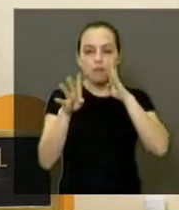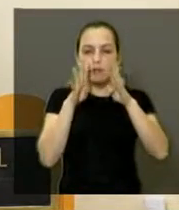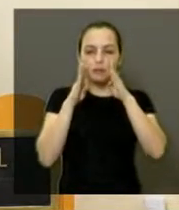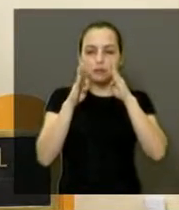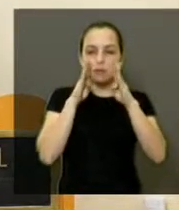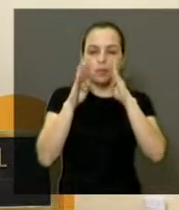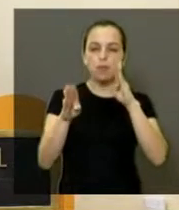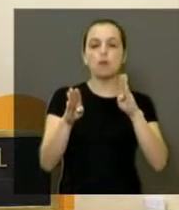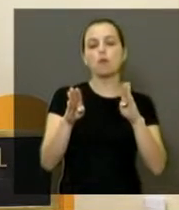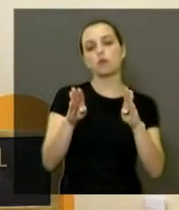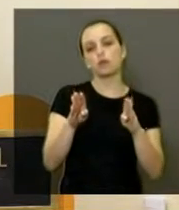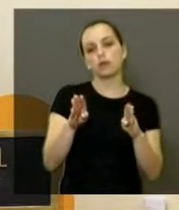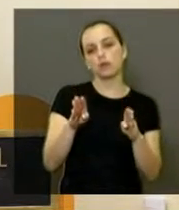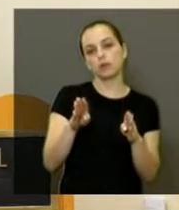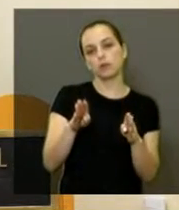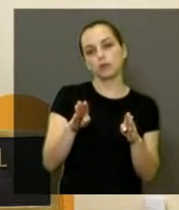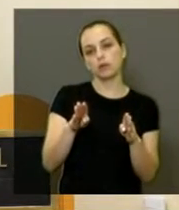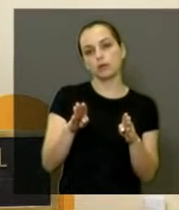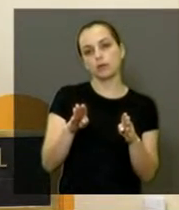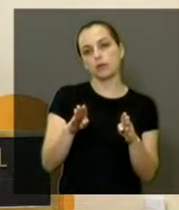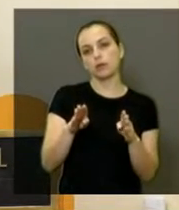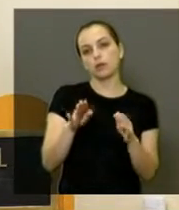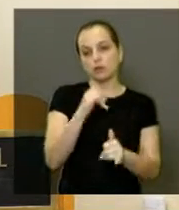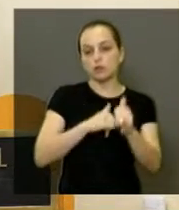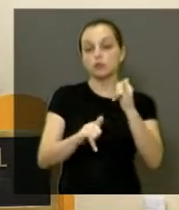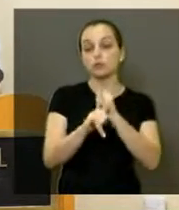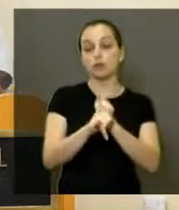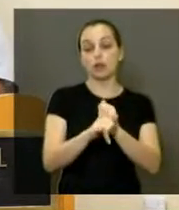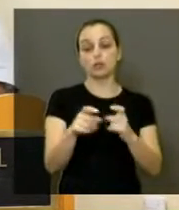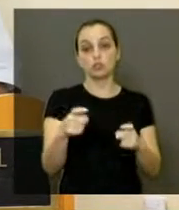até num site médico